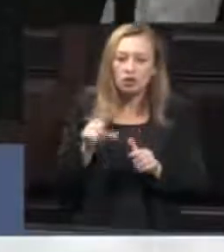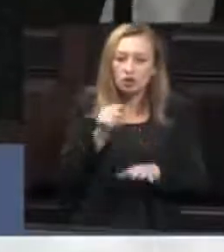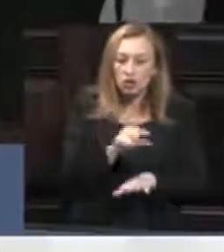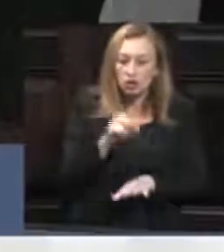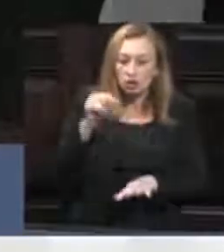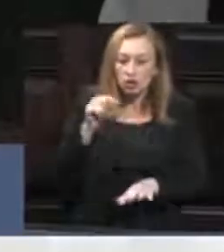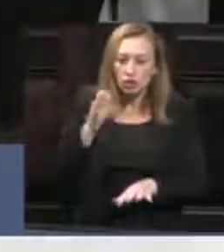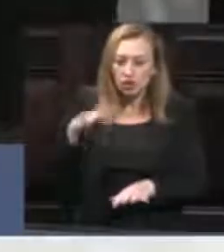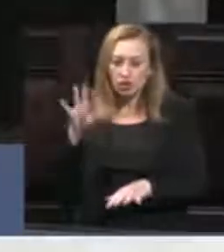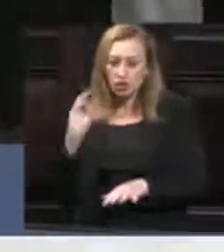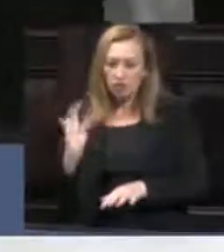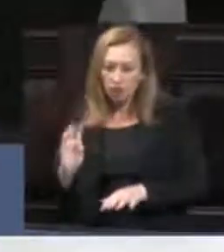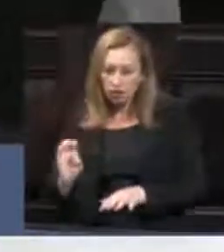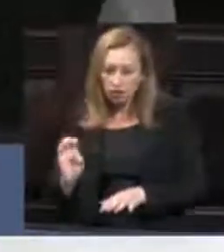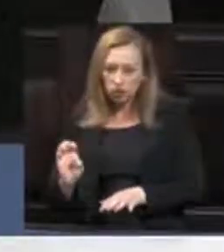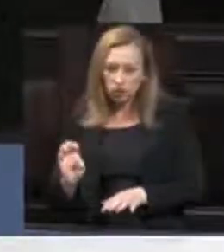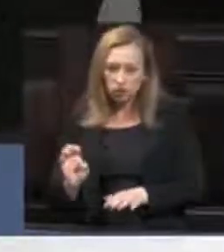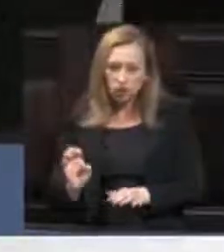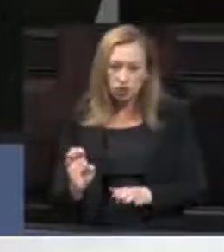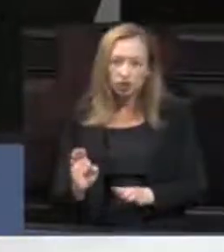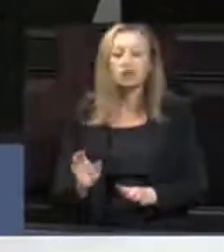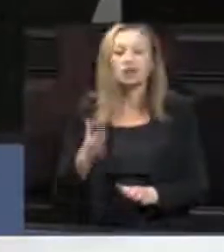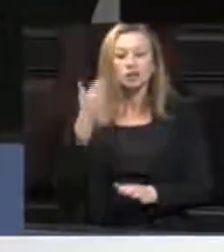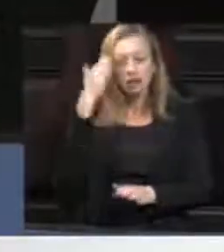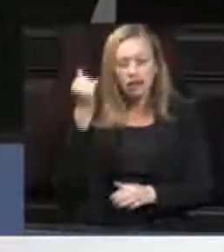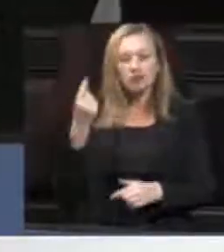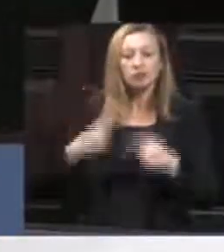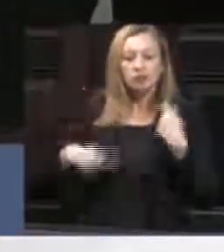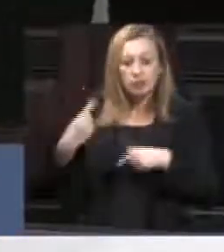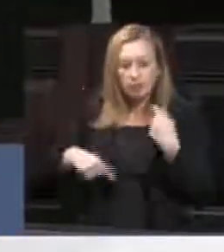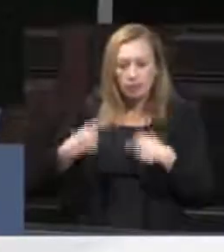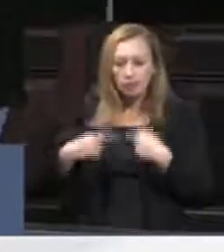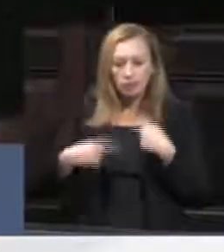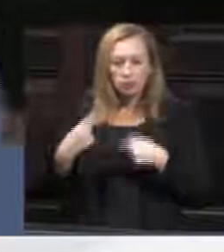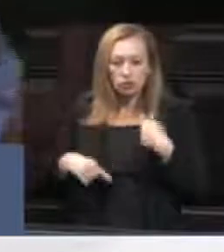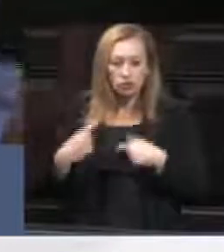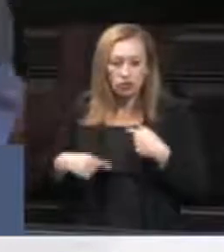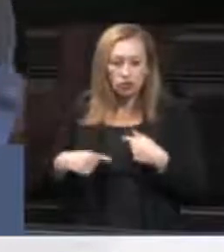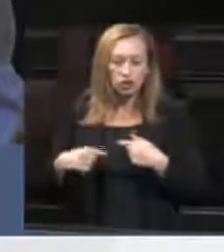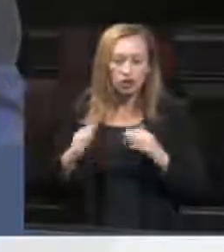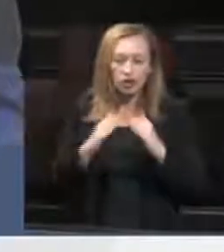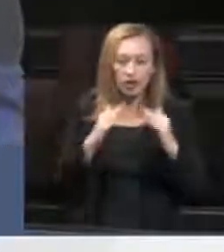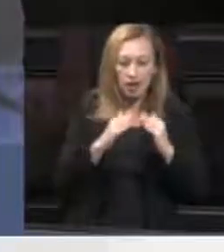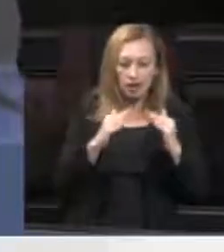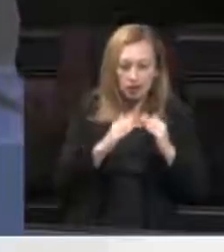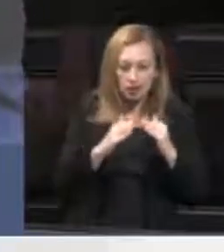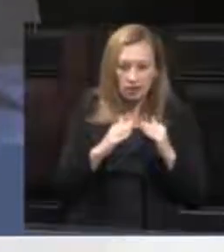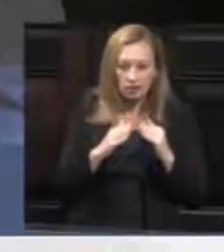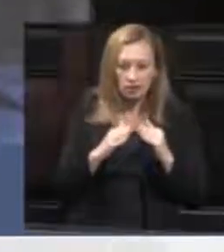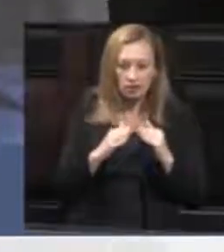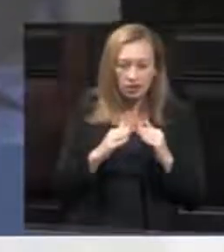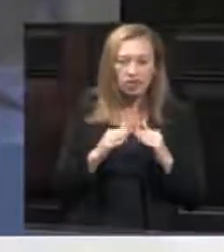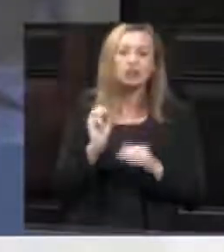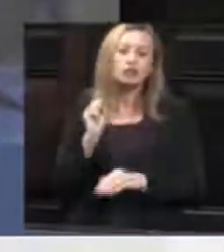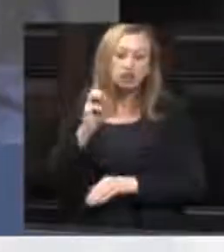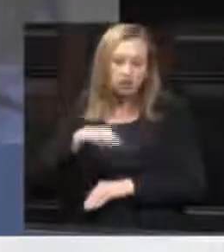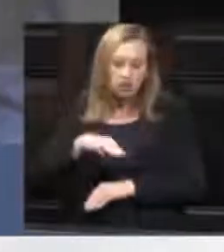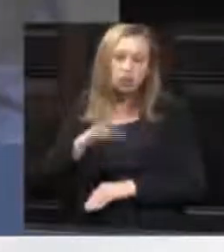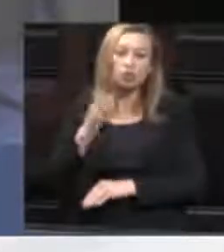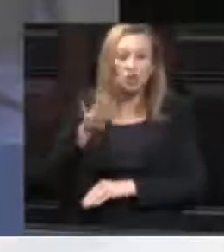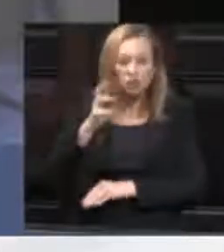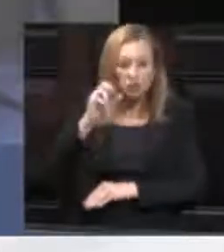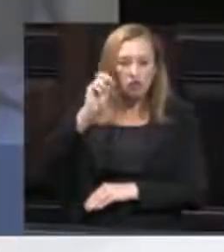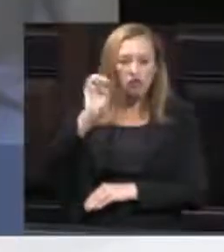Vossa Excelência, há que se trazer o debate da casa, o FISEG poderia ser, sim, uma fonte